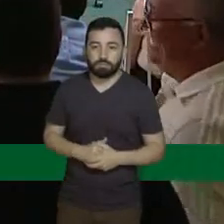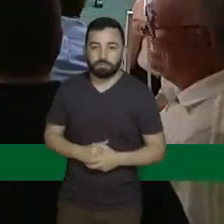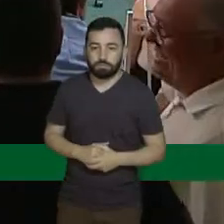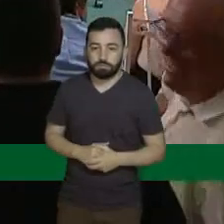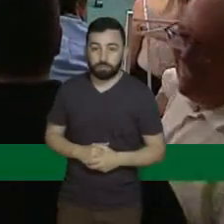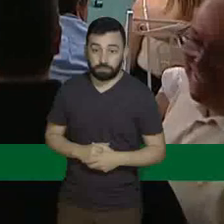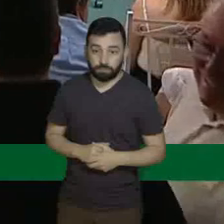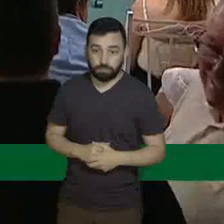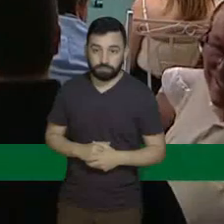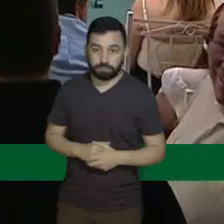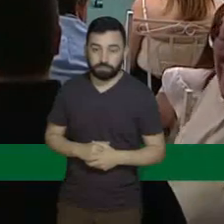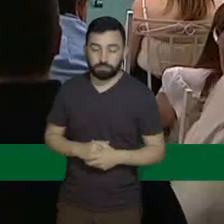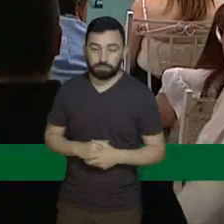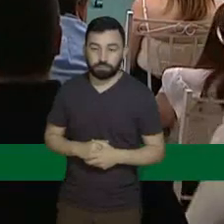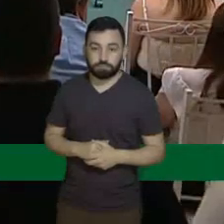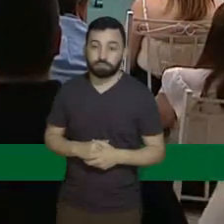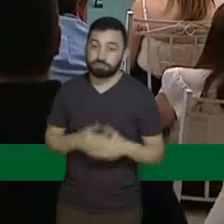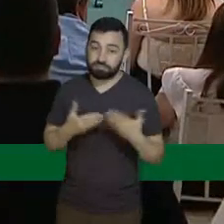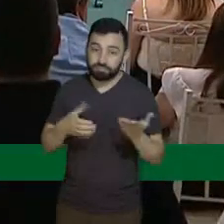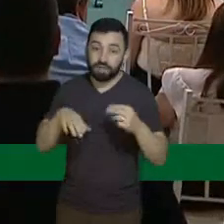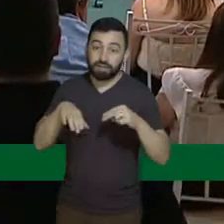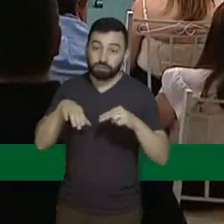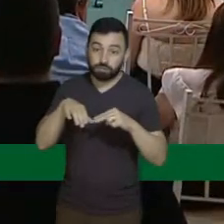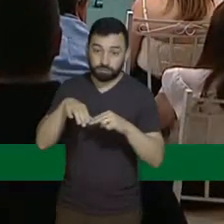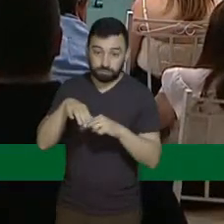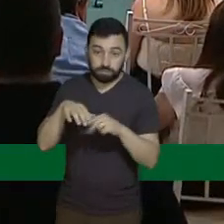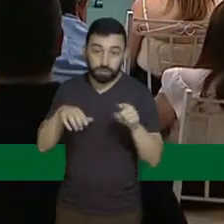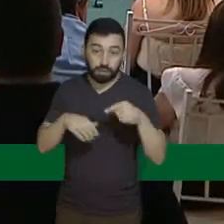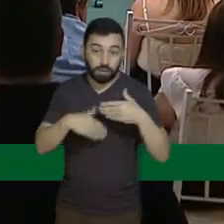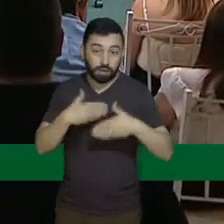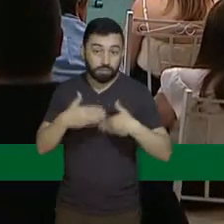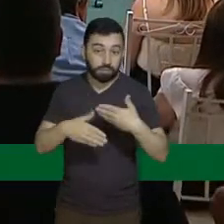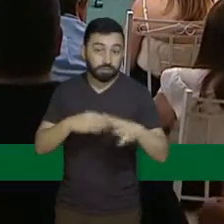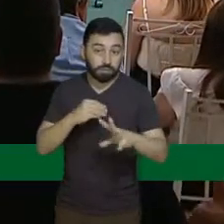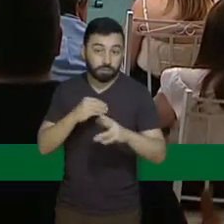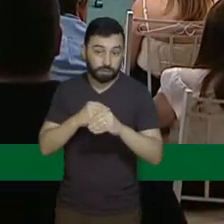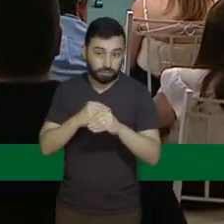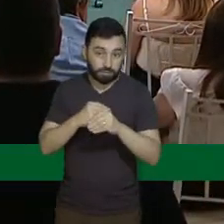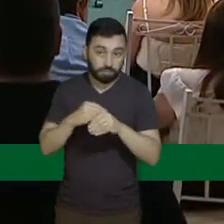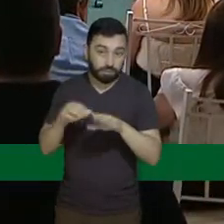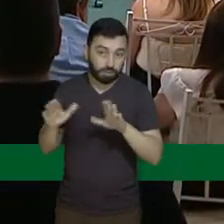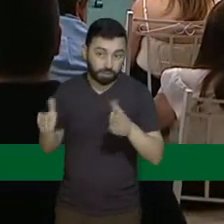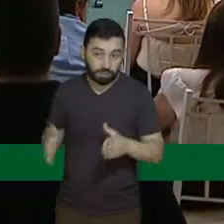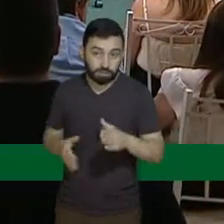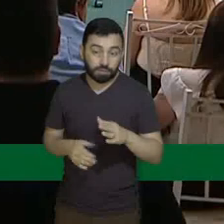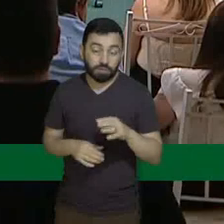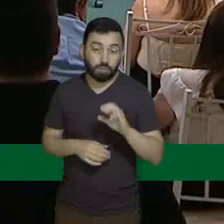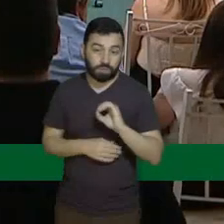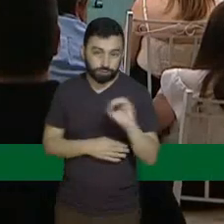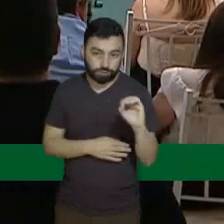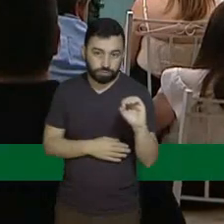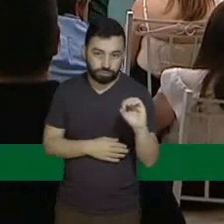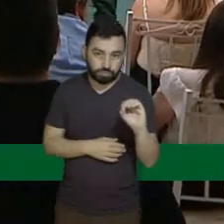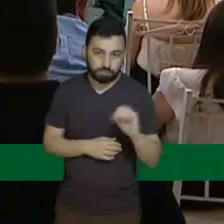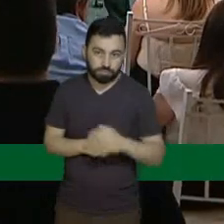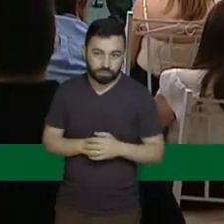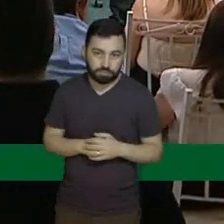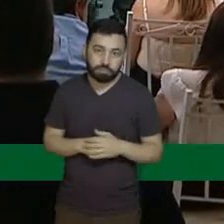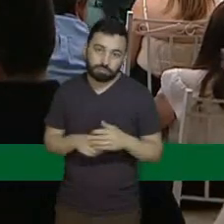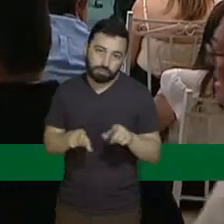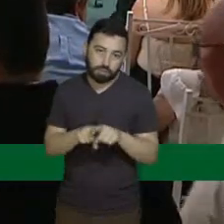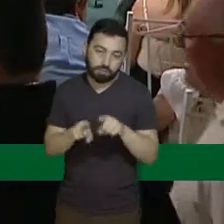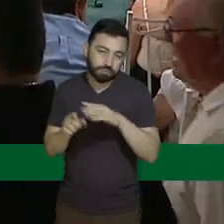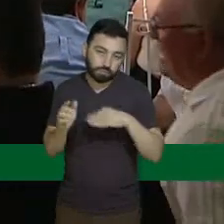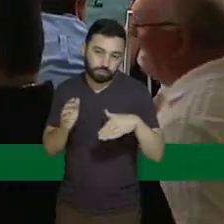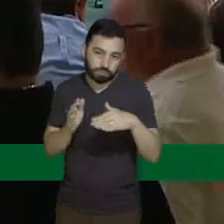Só corrigindo que a ressonância magnética, o encaminhamento é uma emenda de bancada, da bancada do Oeste. Perfeito. Então, com a participação de todos os deputados